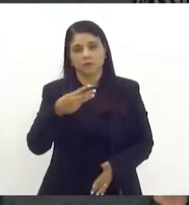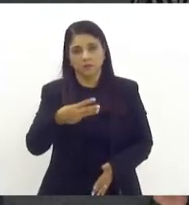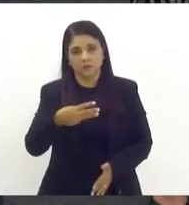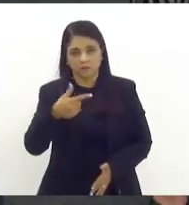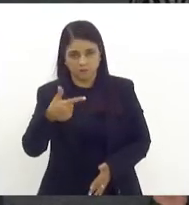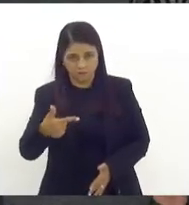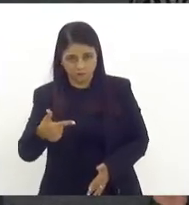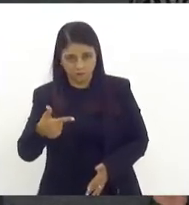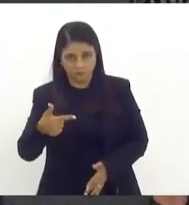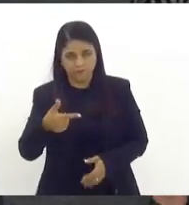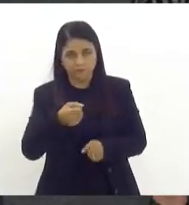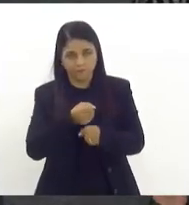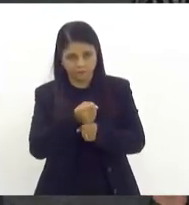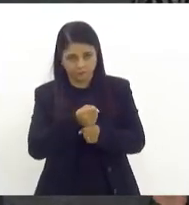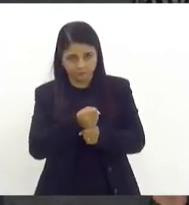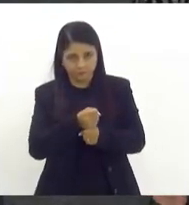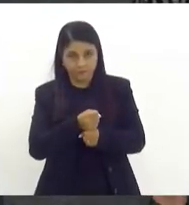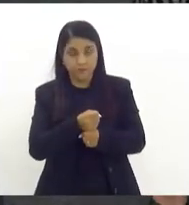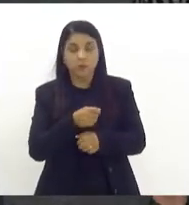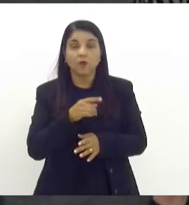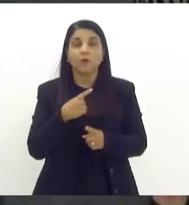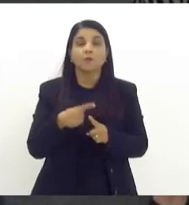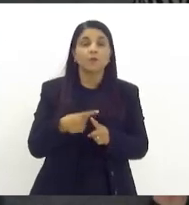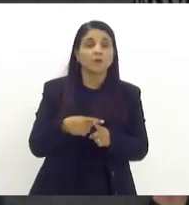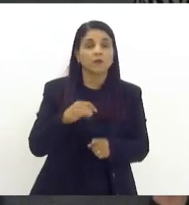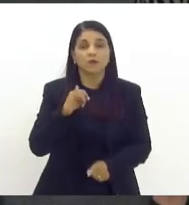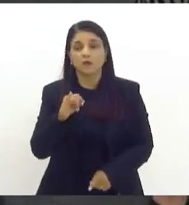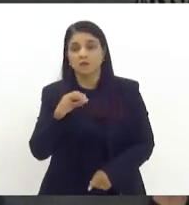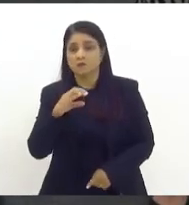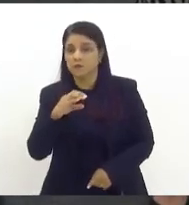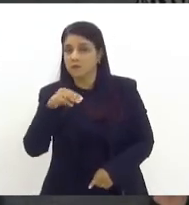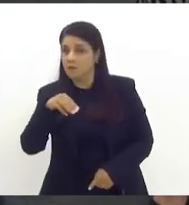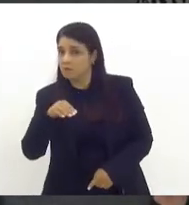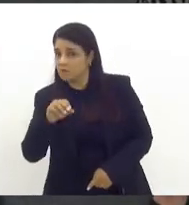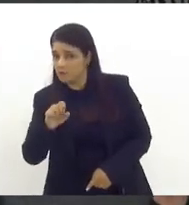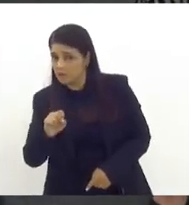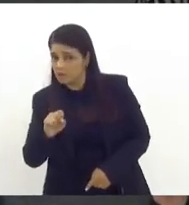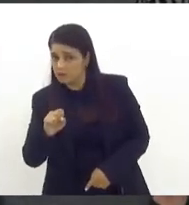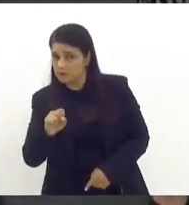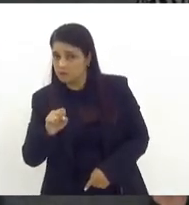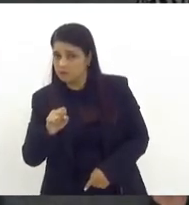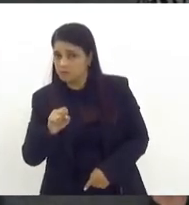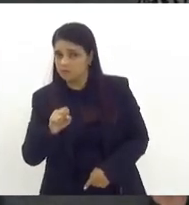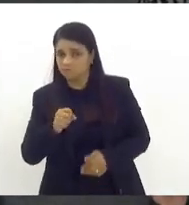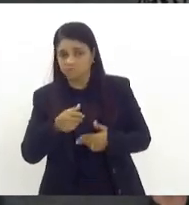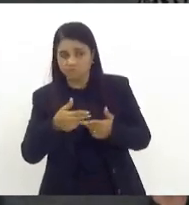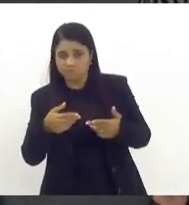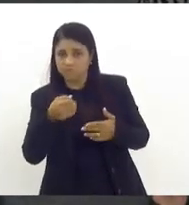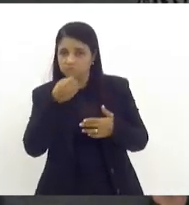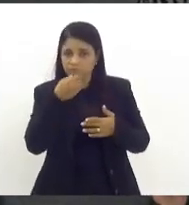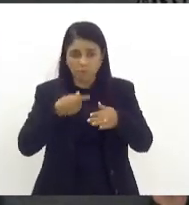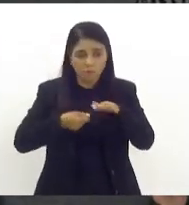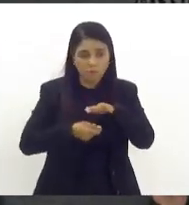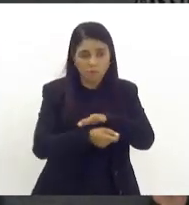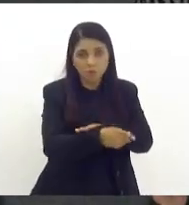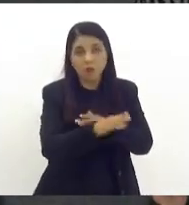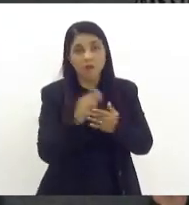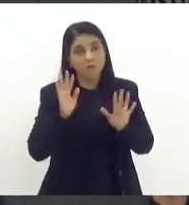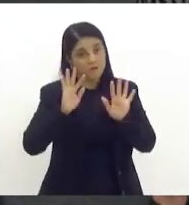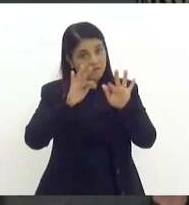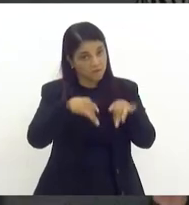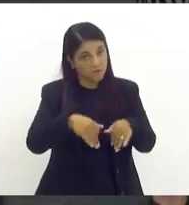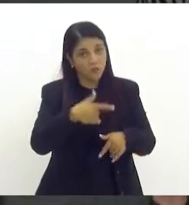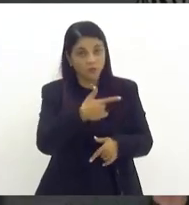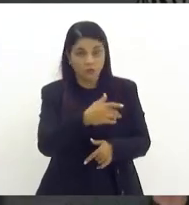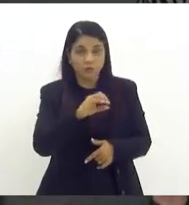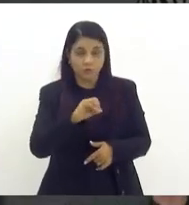Tá certo porque o ICMS primeiro porque os benefícios eram terminar em 2032 e depois